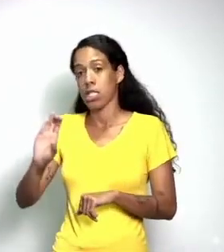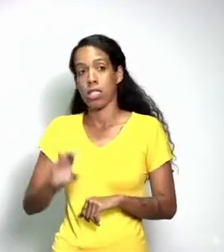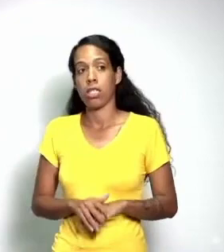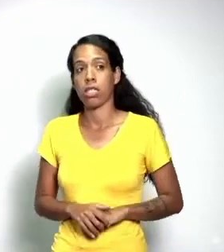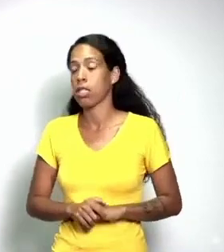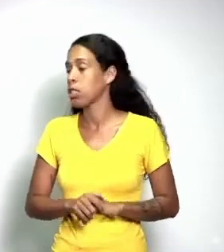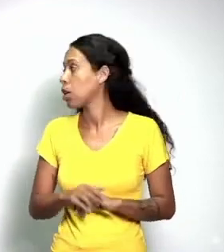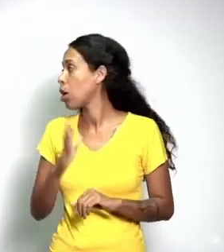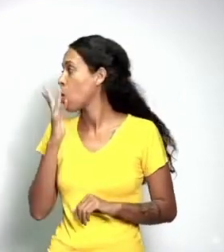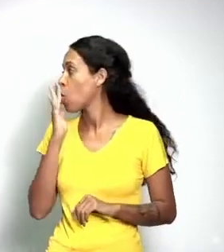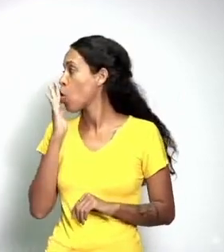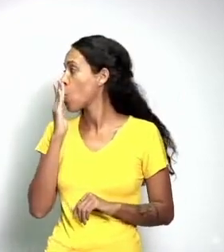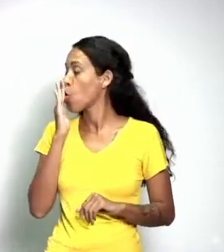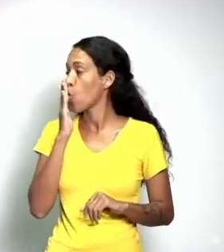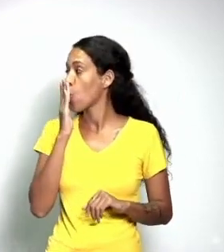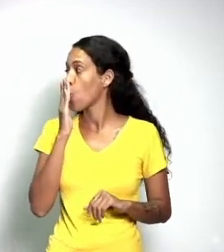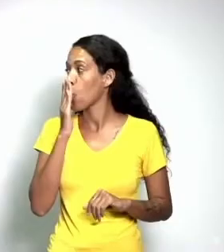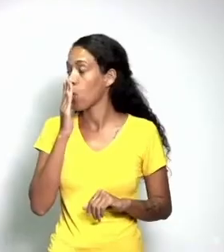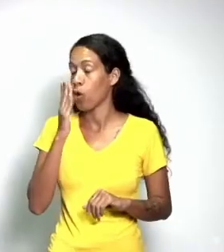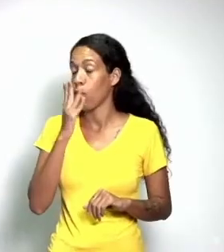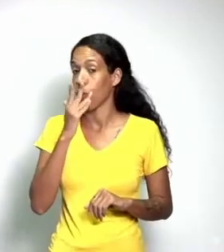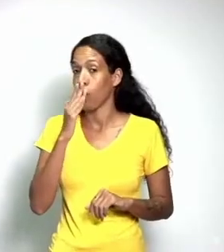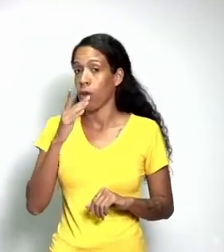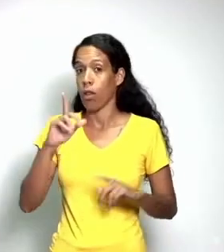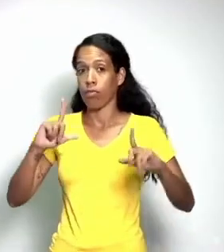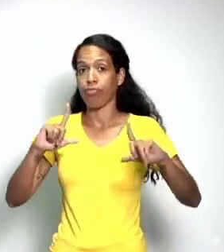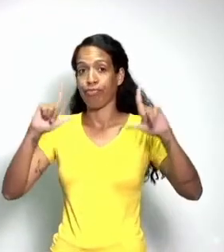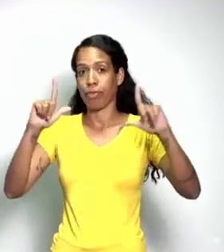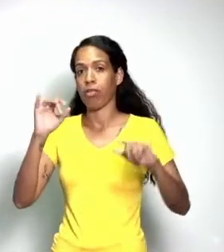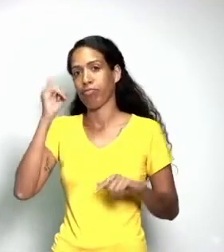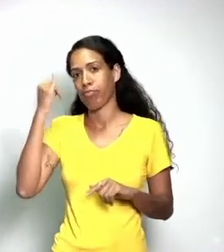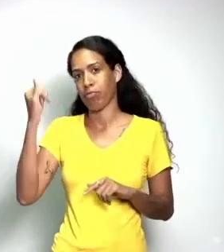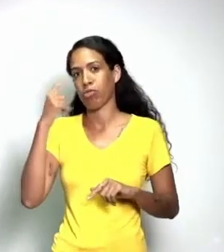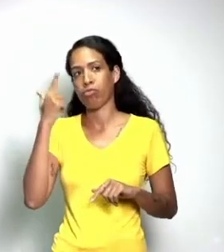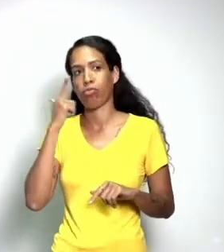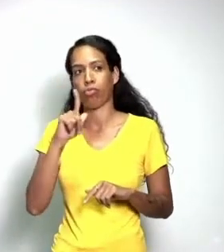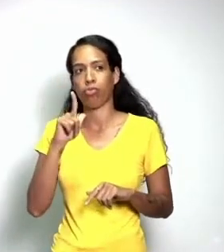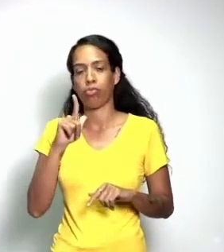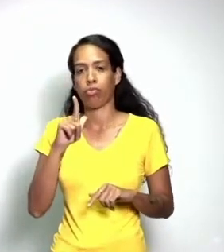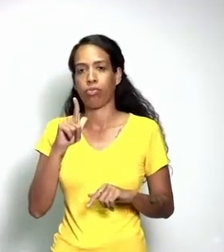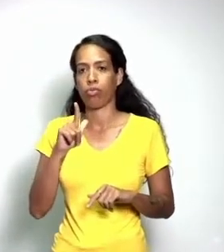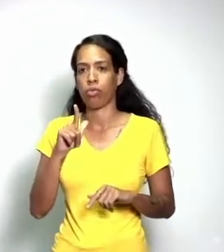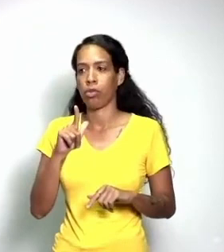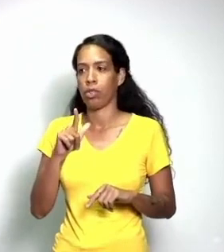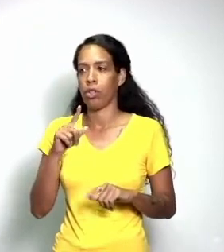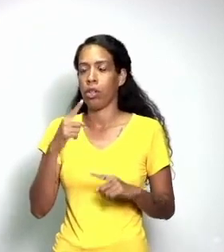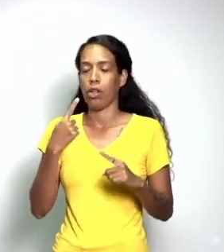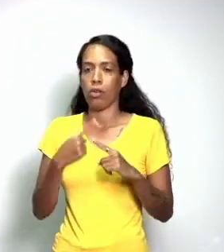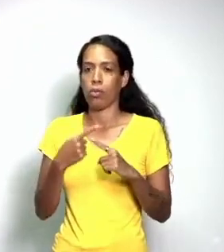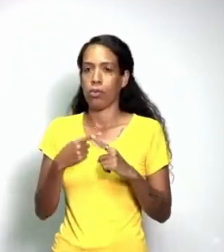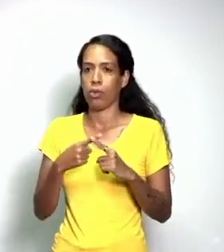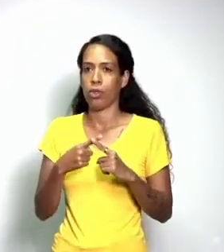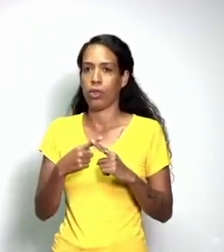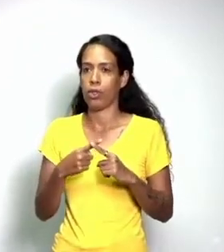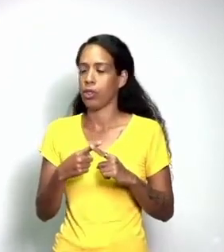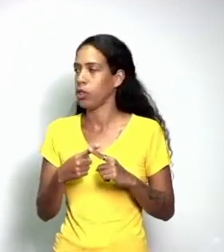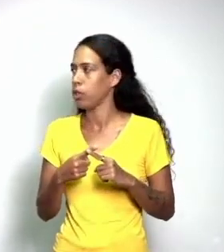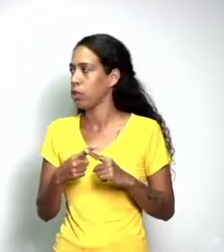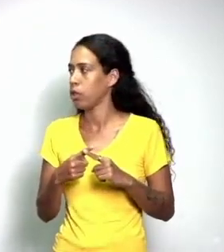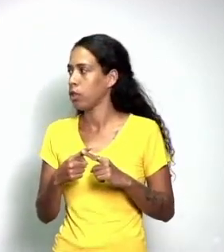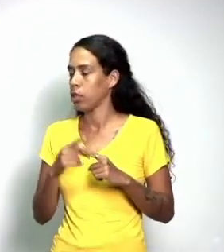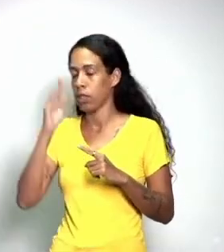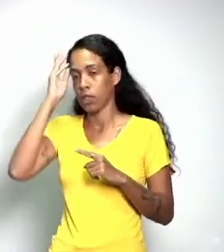Essa cartela de cor é algo que é importante da gente adquirir, assim, enquanto assistente. É muito bom que a gente considere